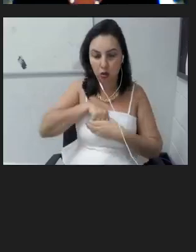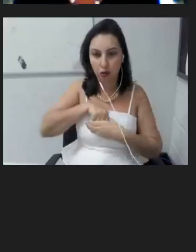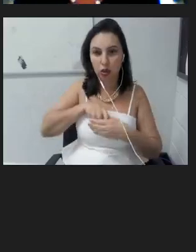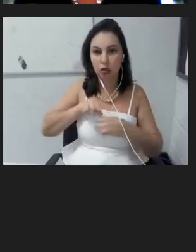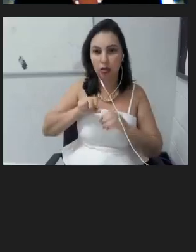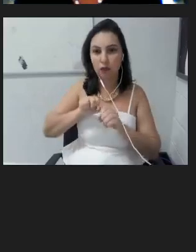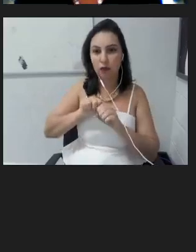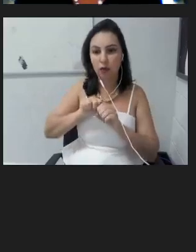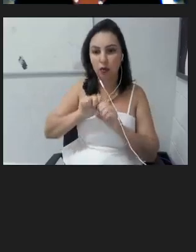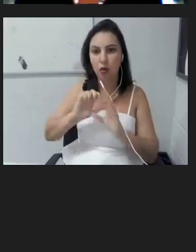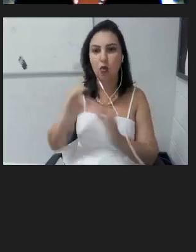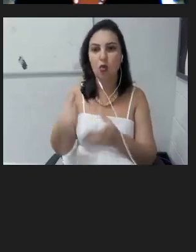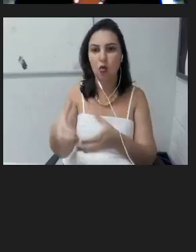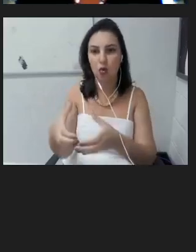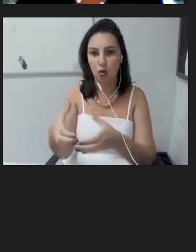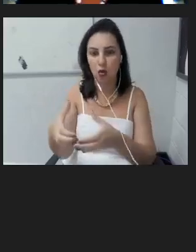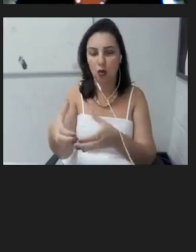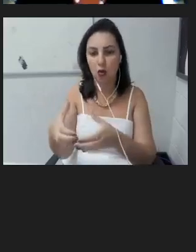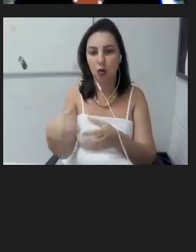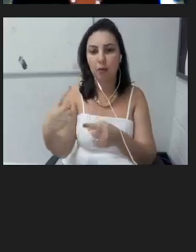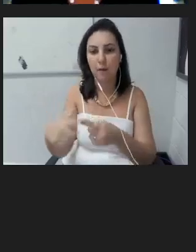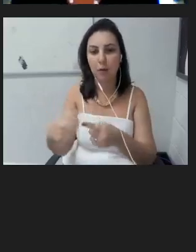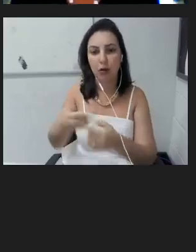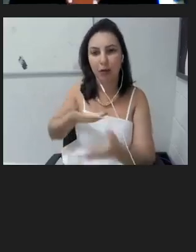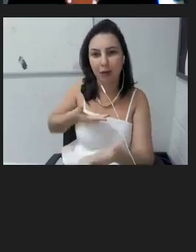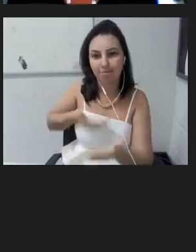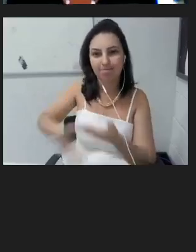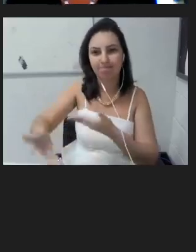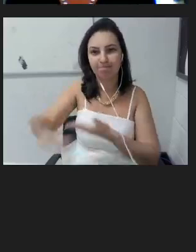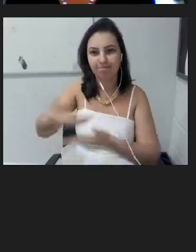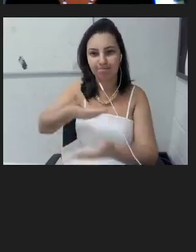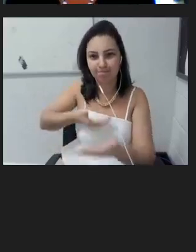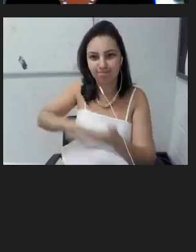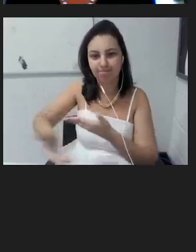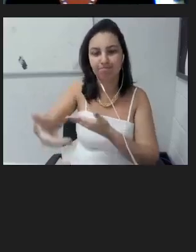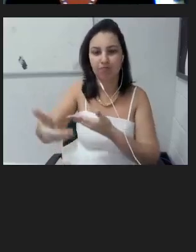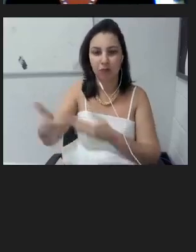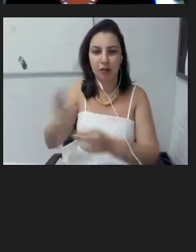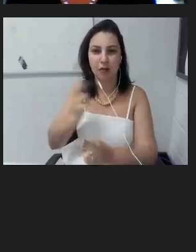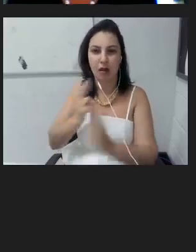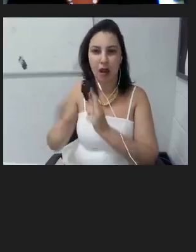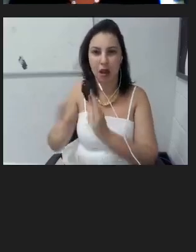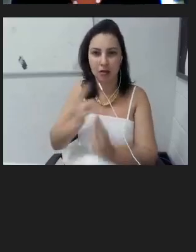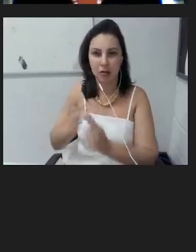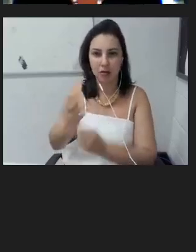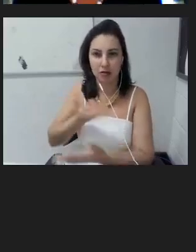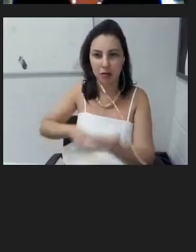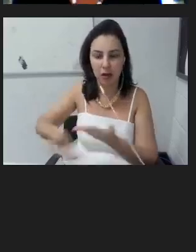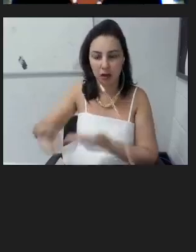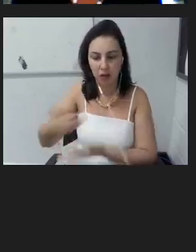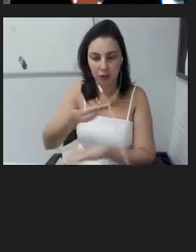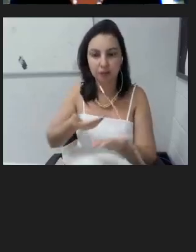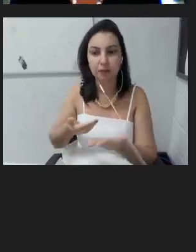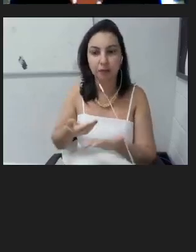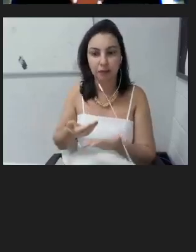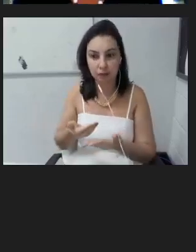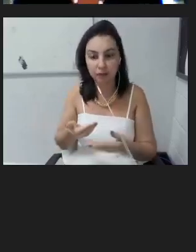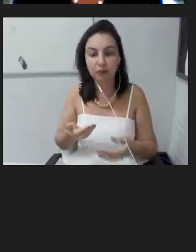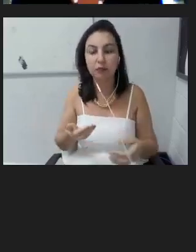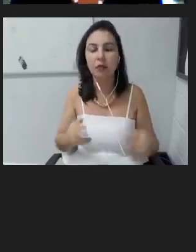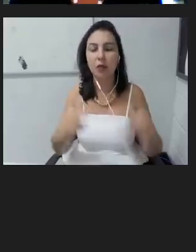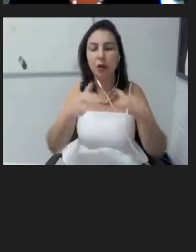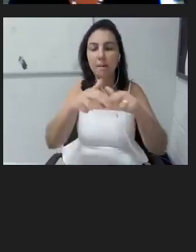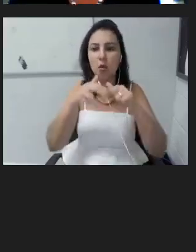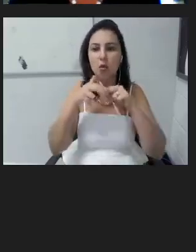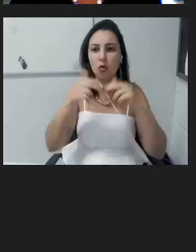coletiva, porque ela é construída a partir da relação com o outro. E aí que a gente fala, por exemplo,